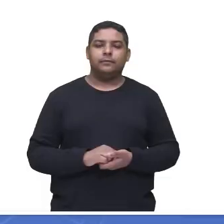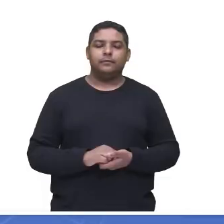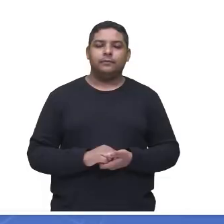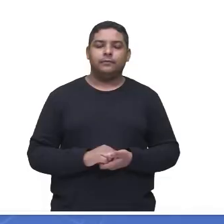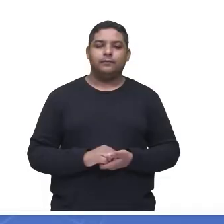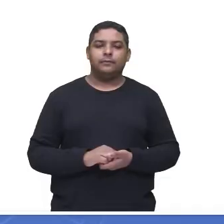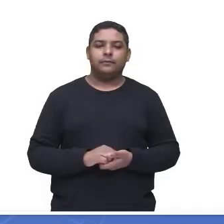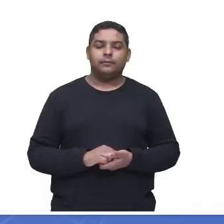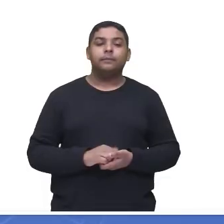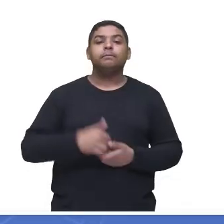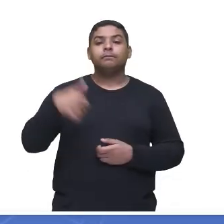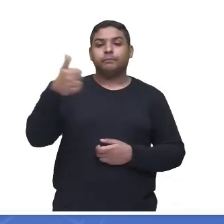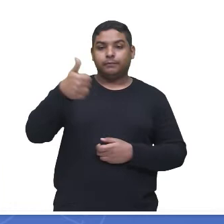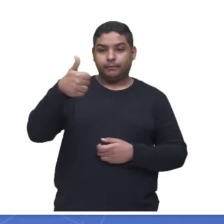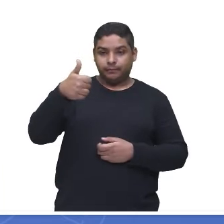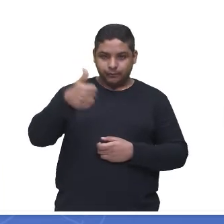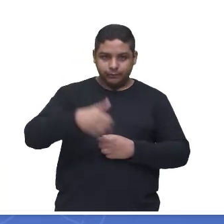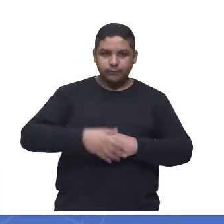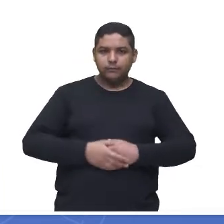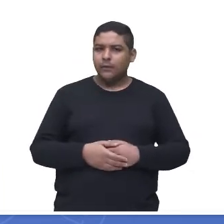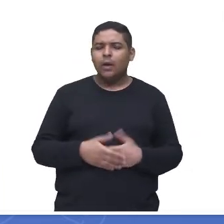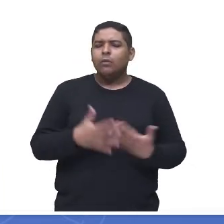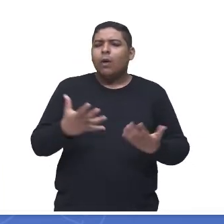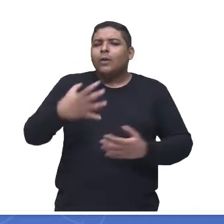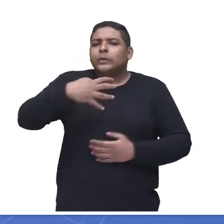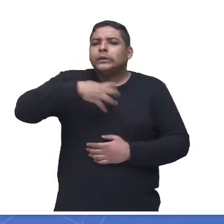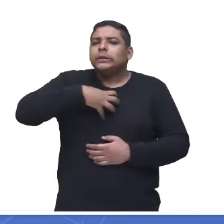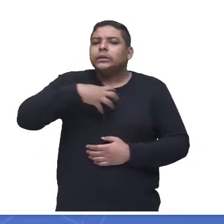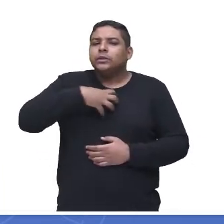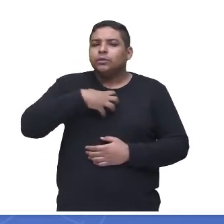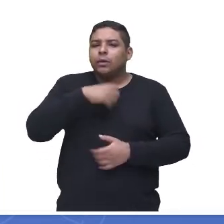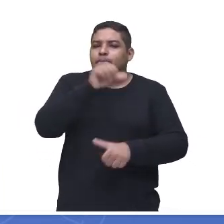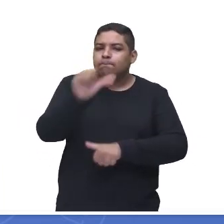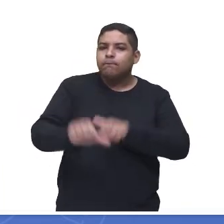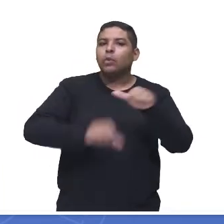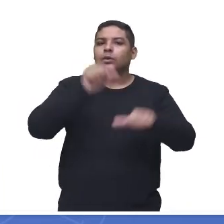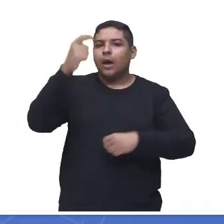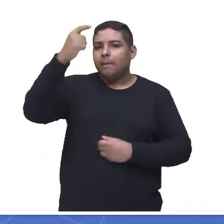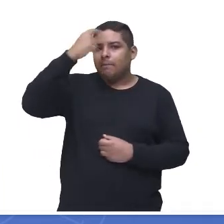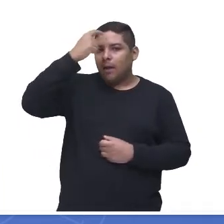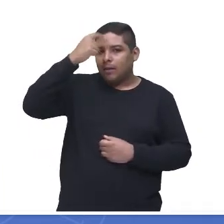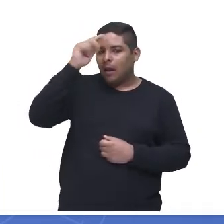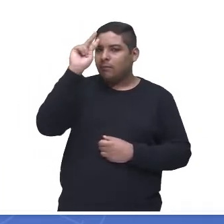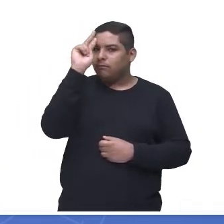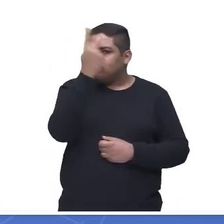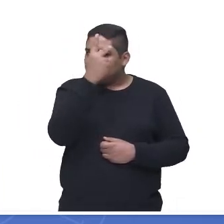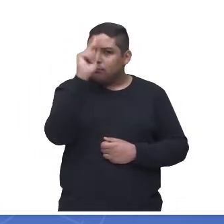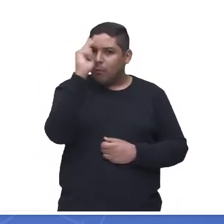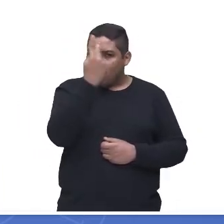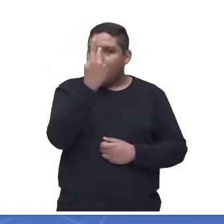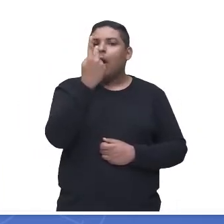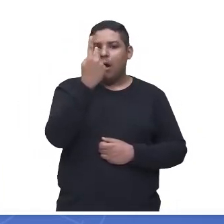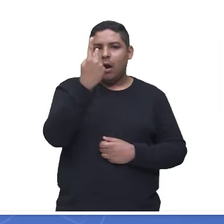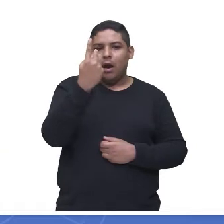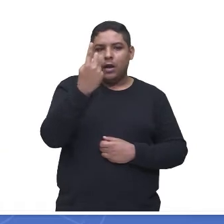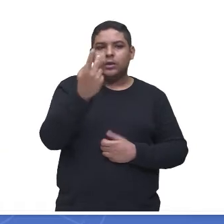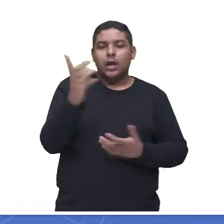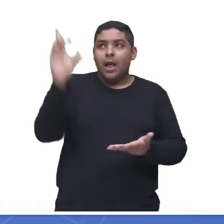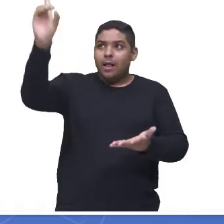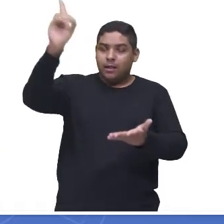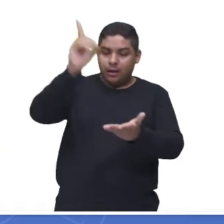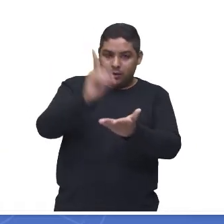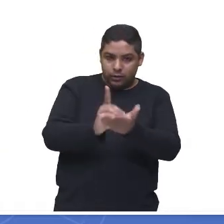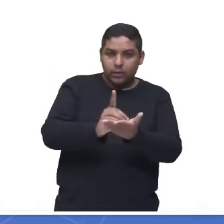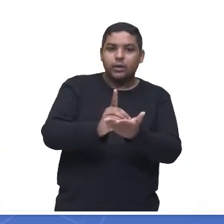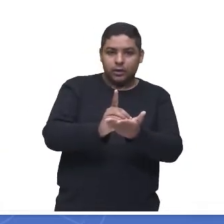Primeira questão. Em que sentido a mudança da mentalidade teocêntrica para a